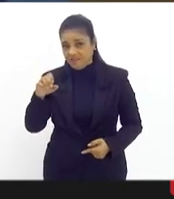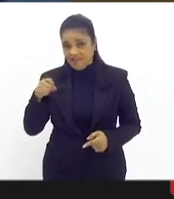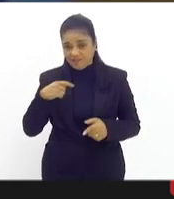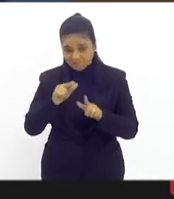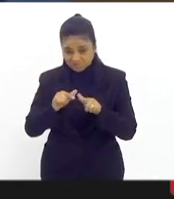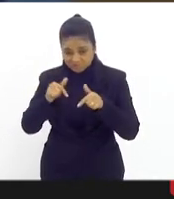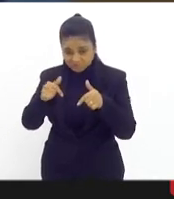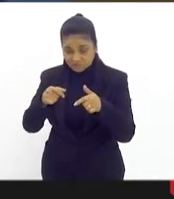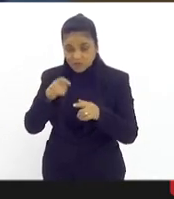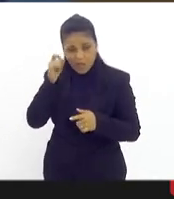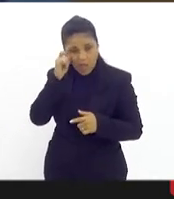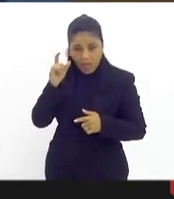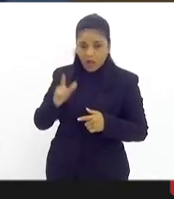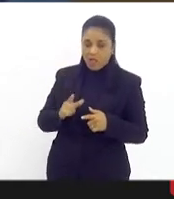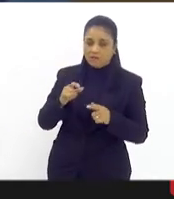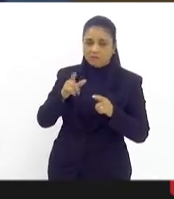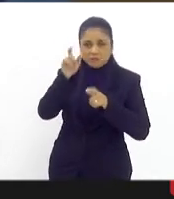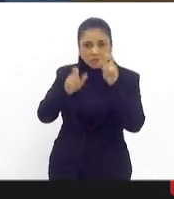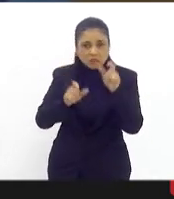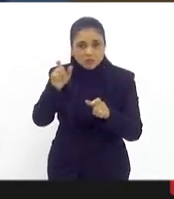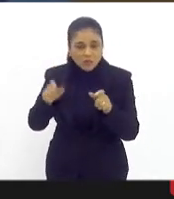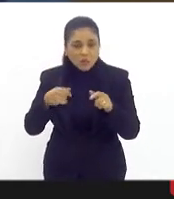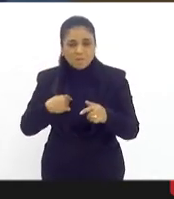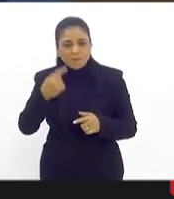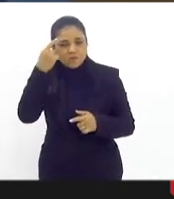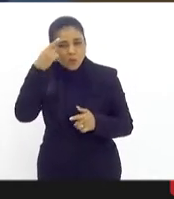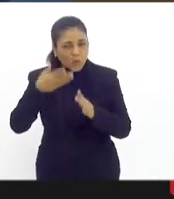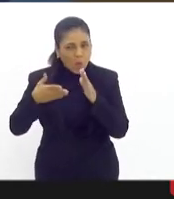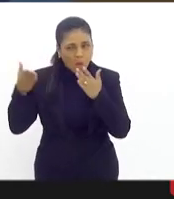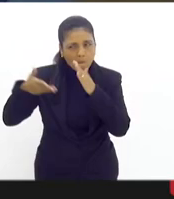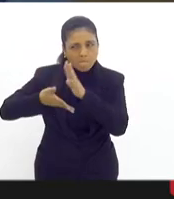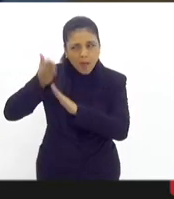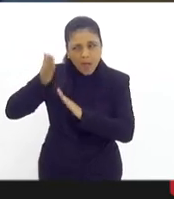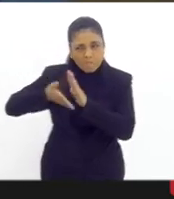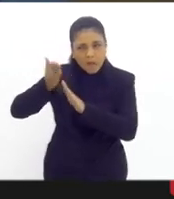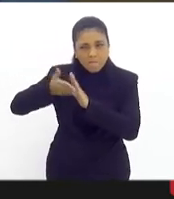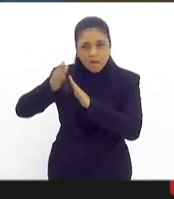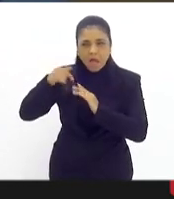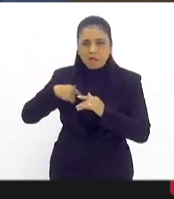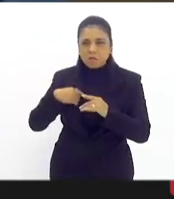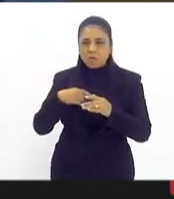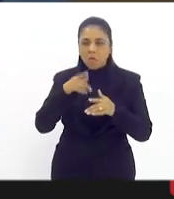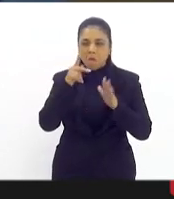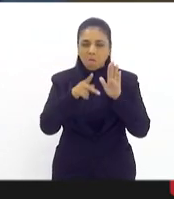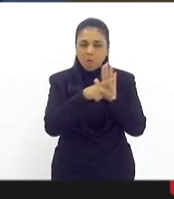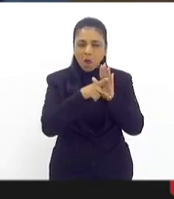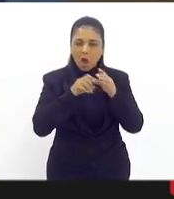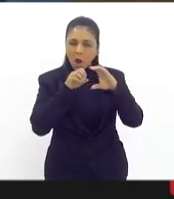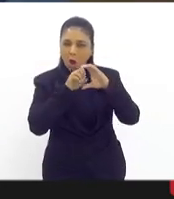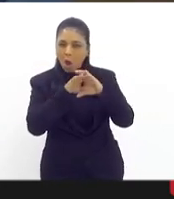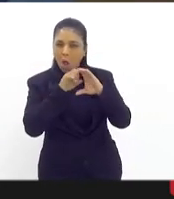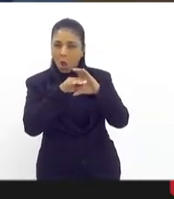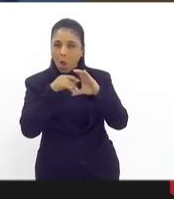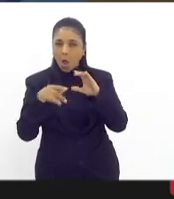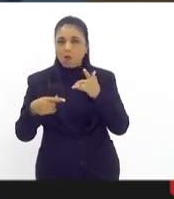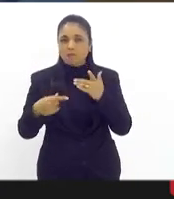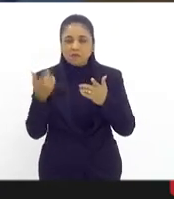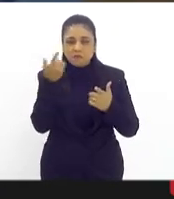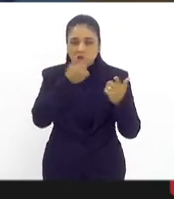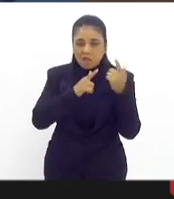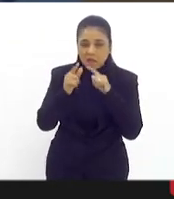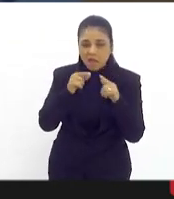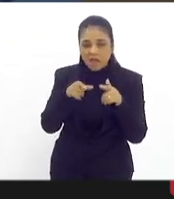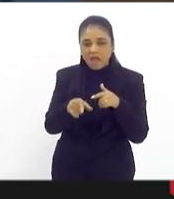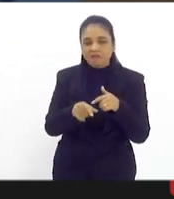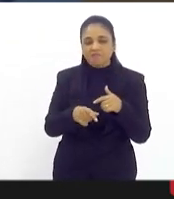para muita gente que estava achando que eu estava viajando, que o projeto é da Globo, para a Globo ganhar. E uma turma entrou